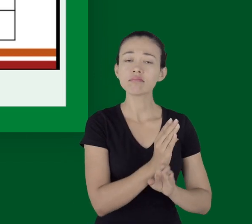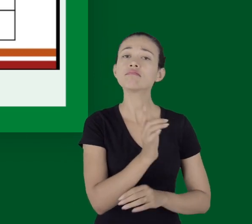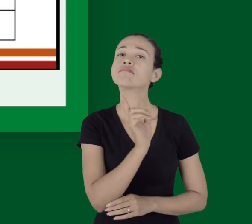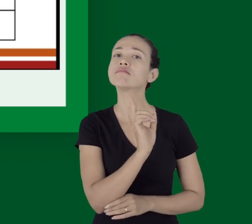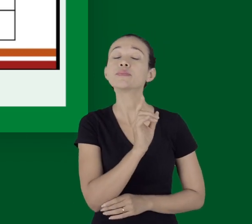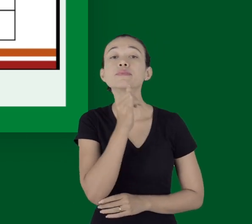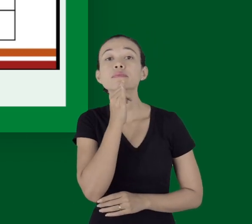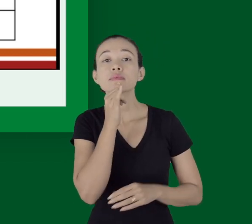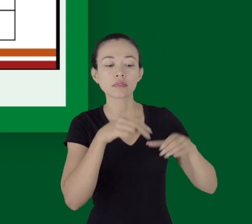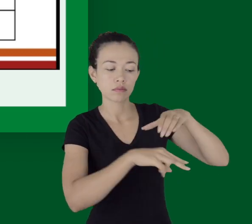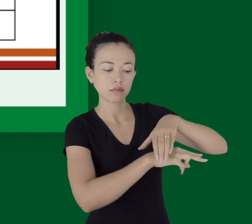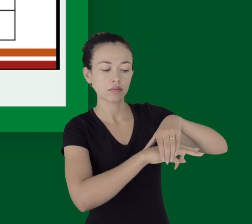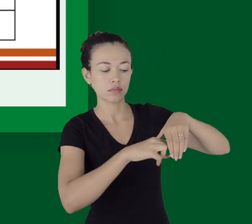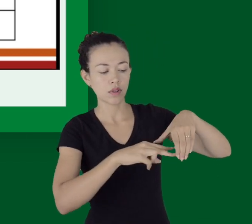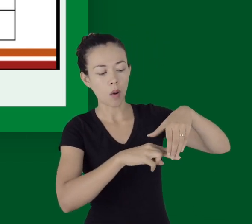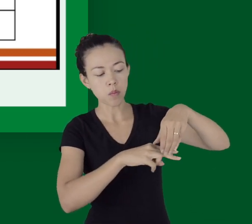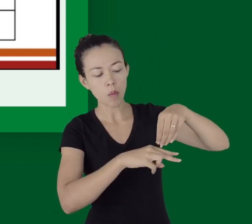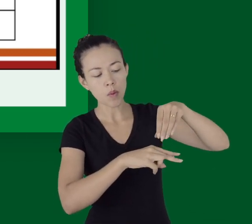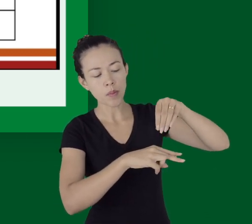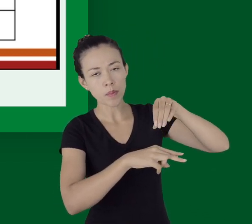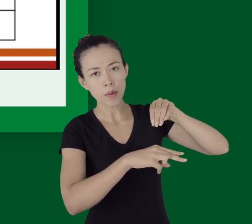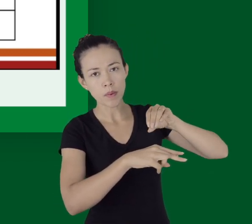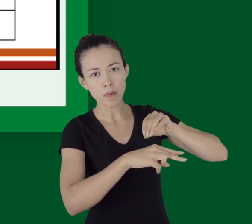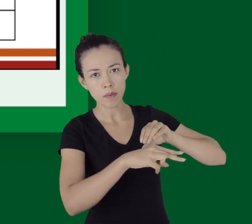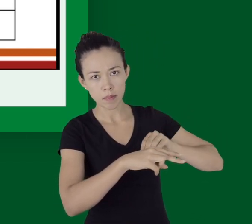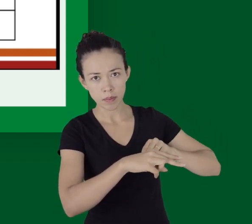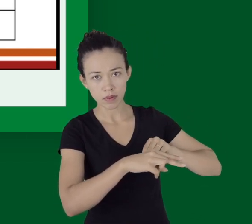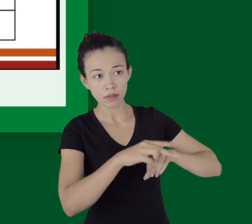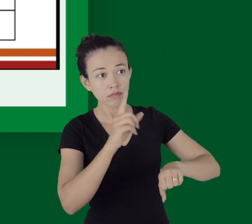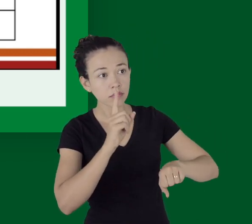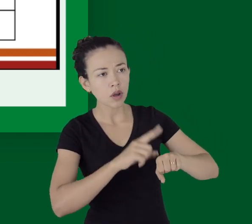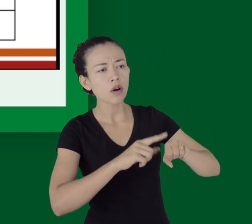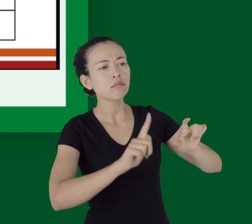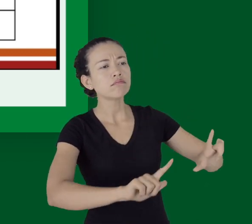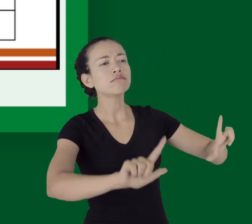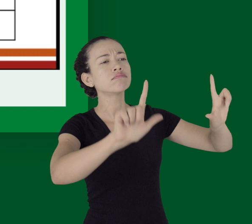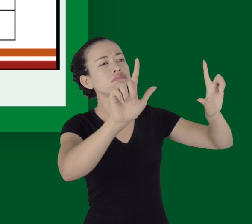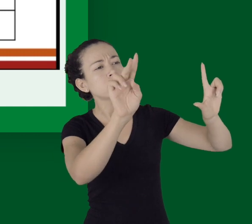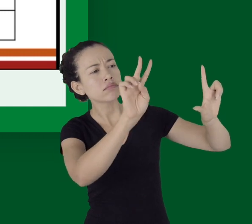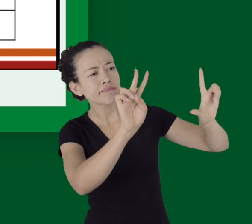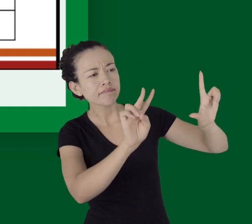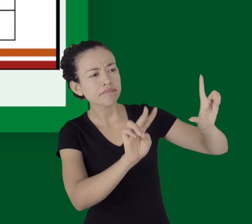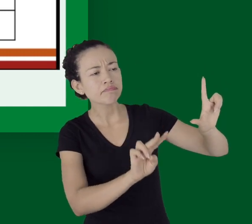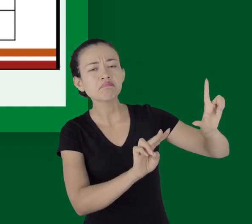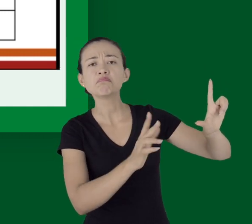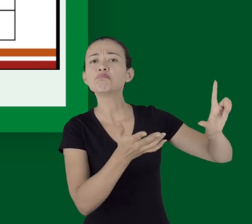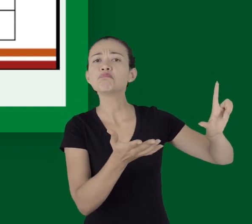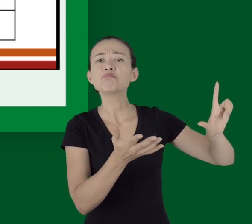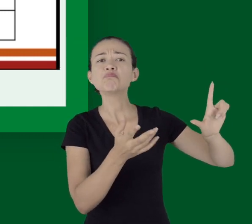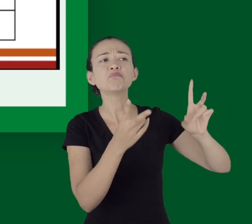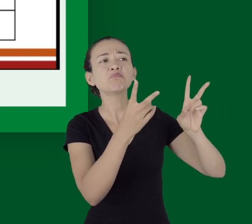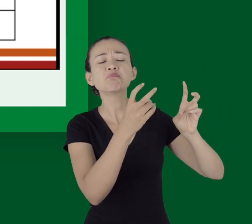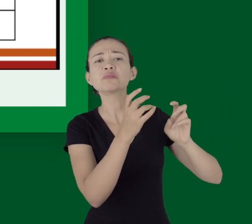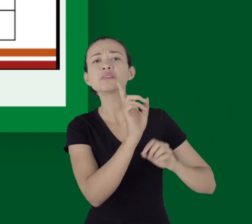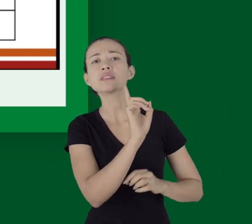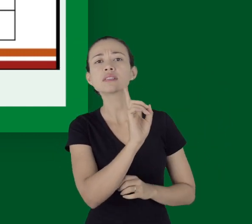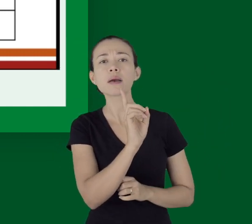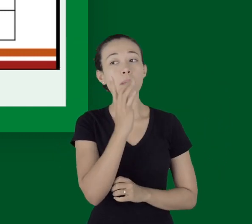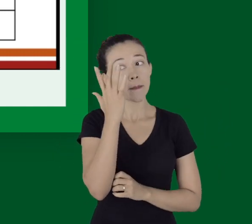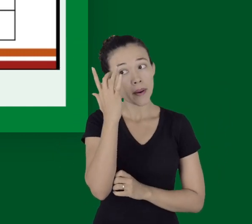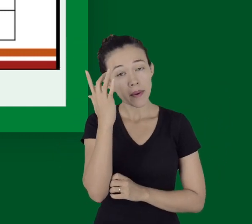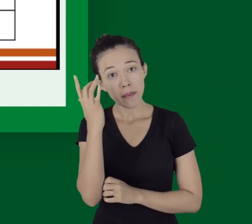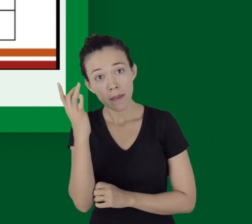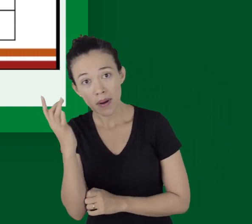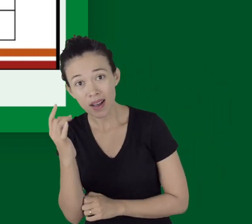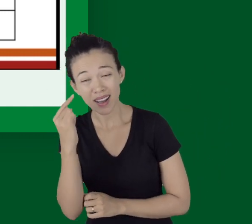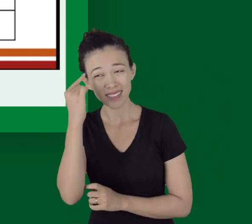processos lesivos de forma bem disseminada, que às vezes não se percebe numa imagem tomográfica inicial, às vezes vai aparecer